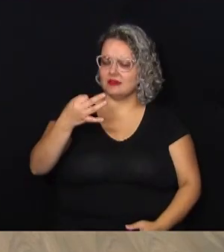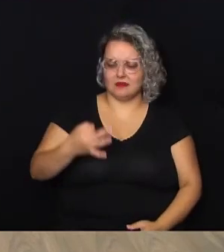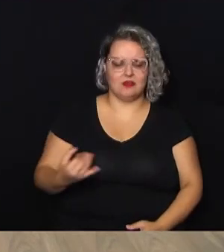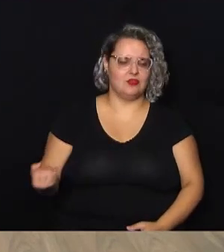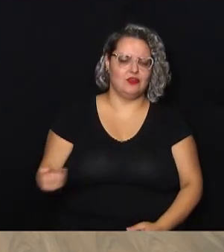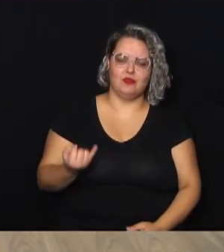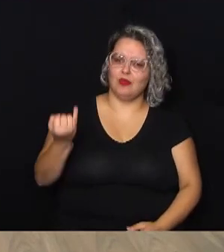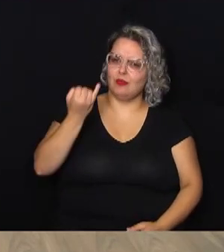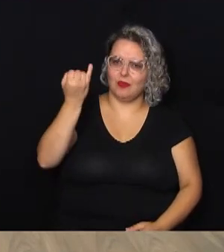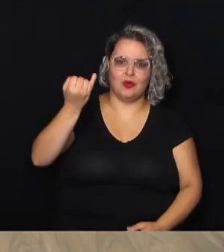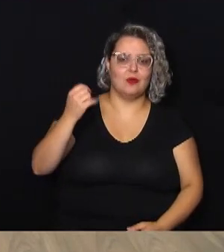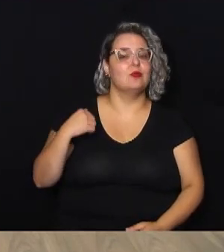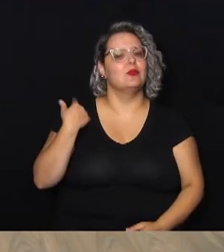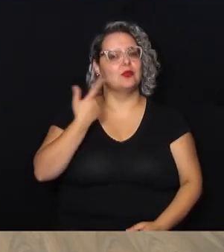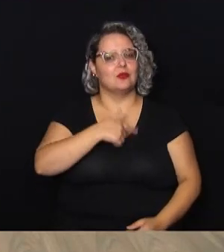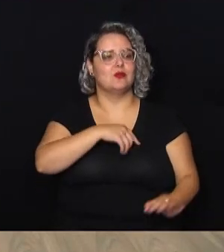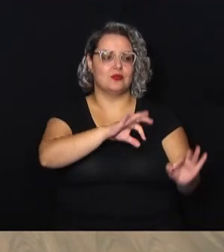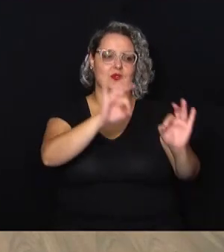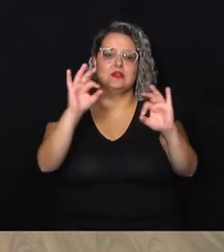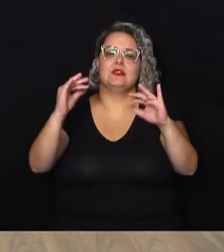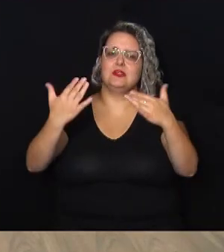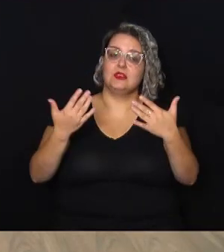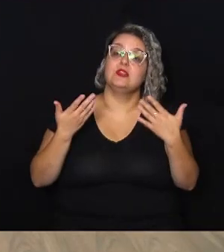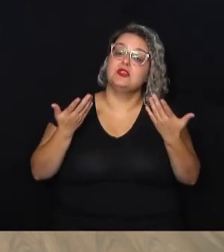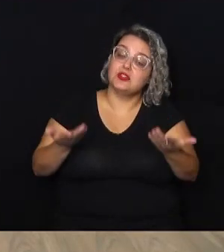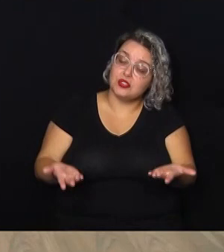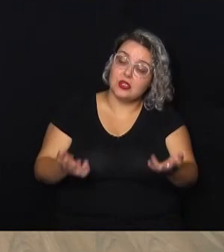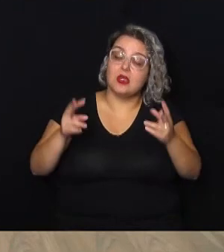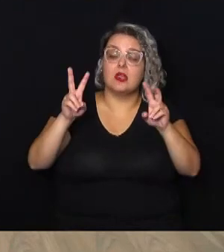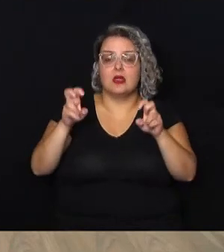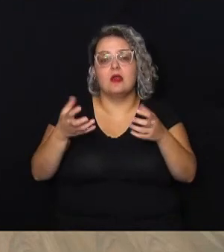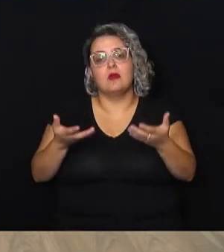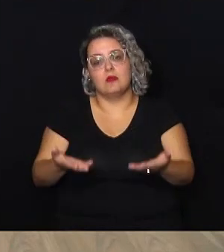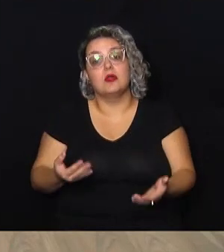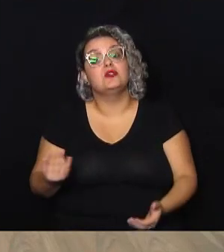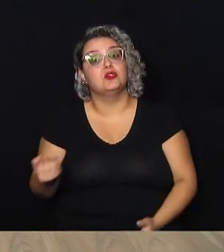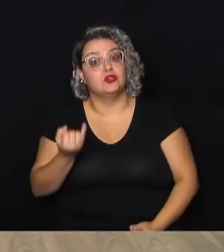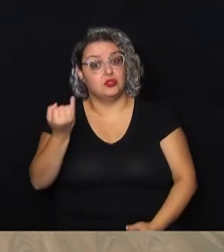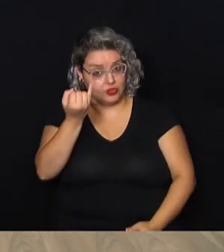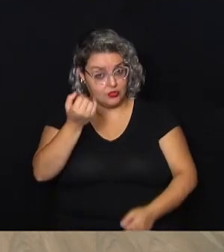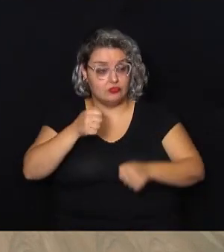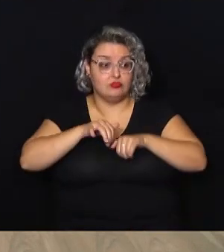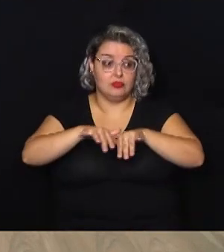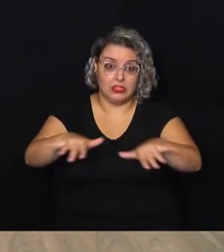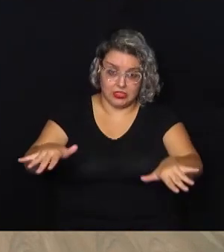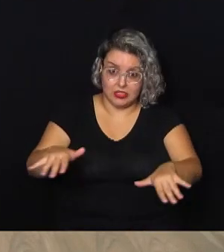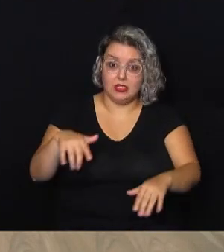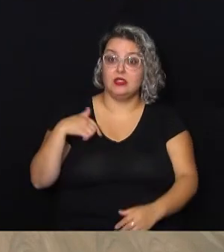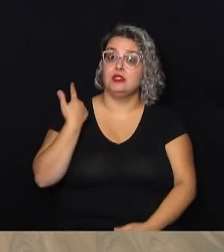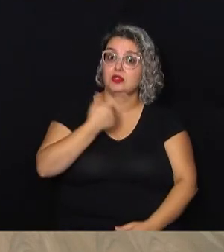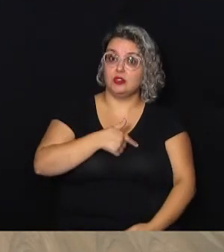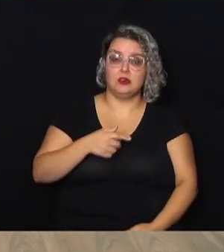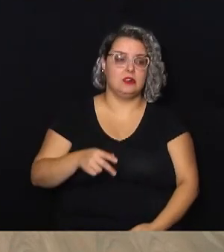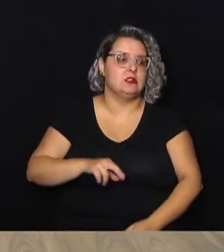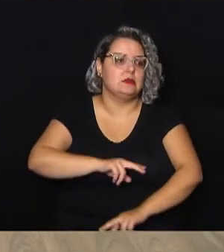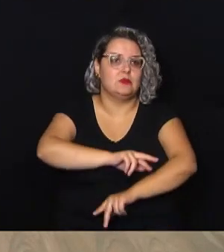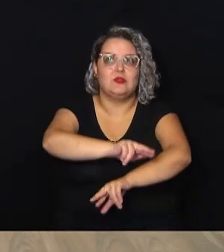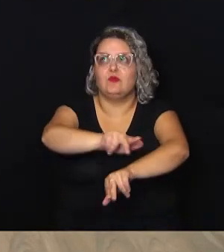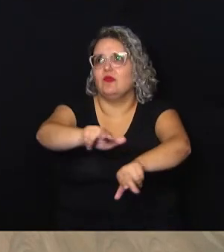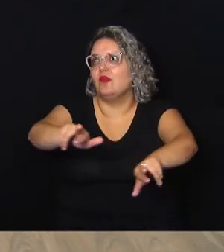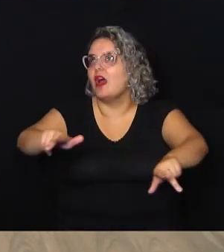grande valia para o nosso telespectador, já que este é um assunto de grande repercussão, já que nós temos milhões de